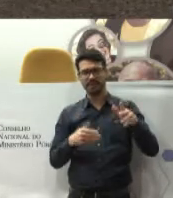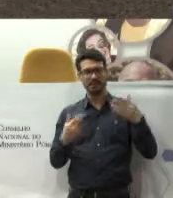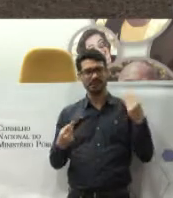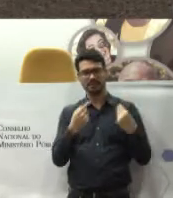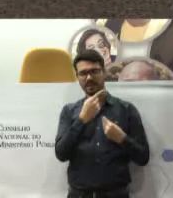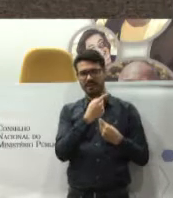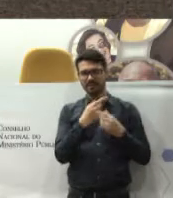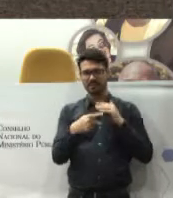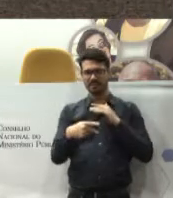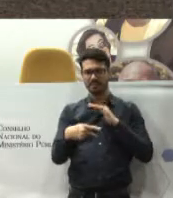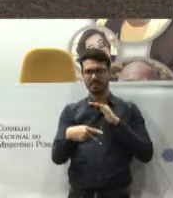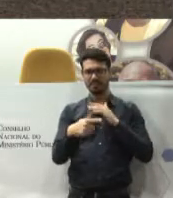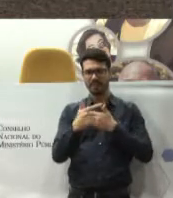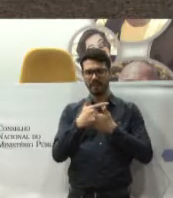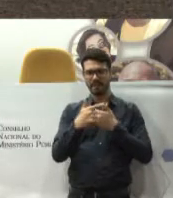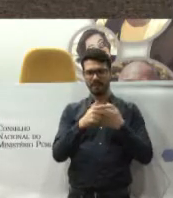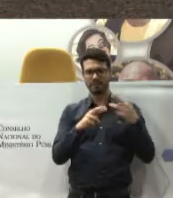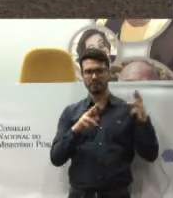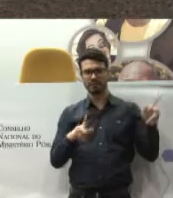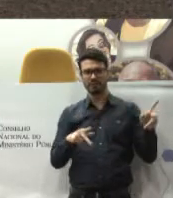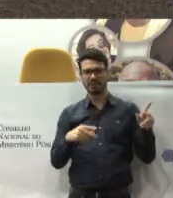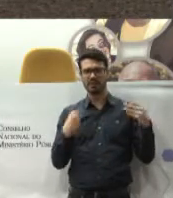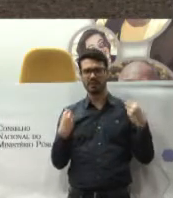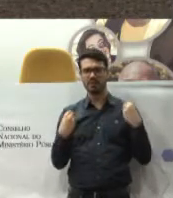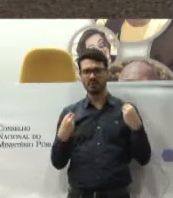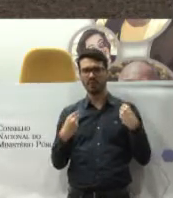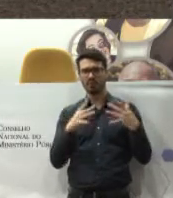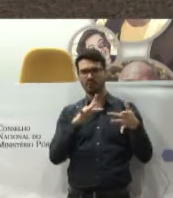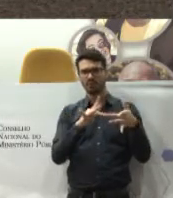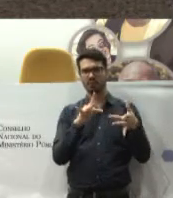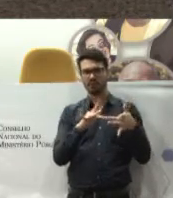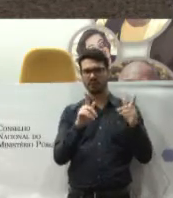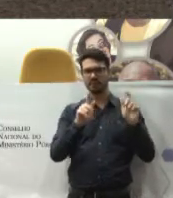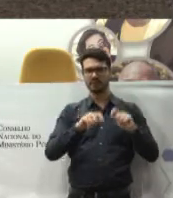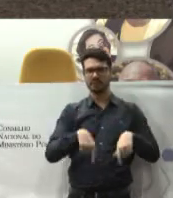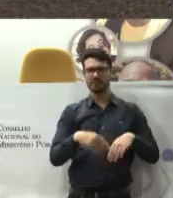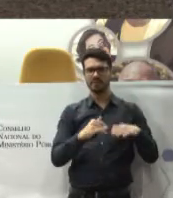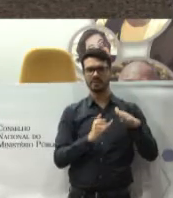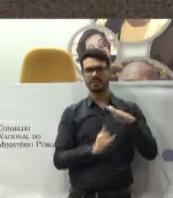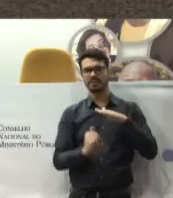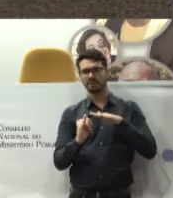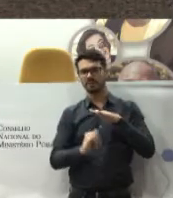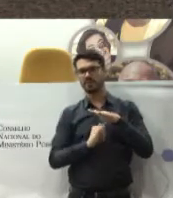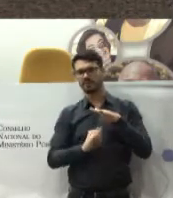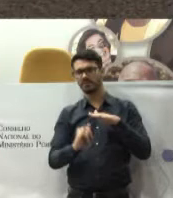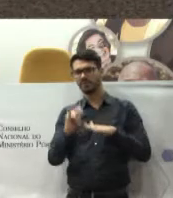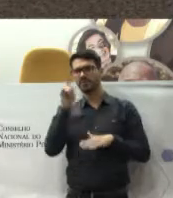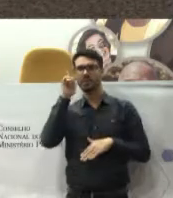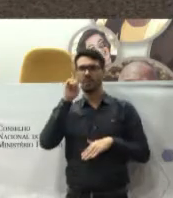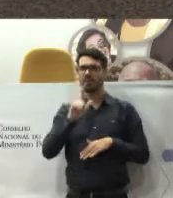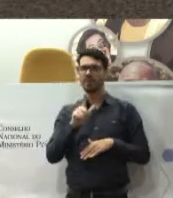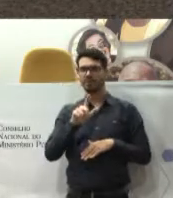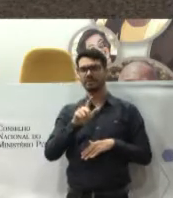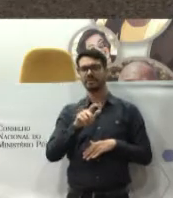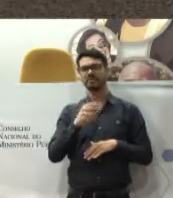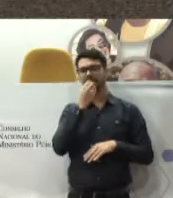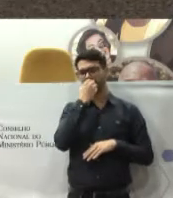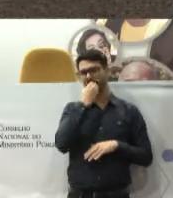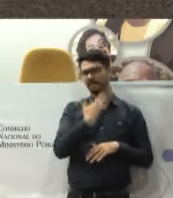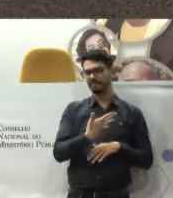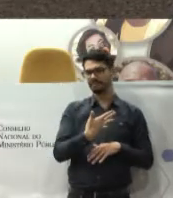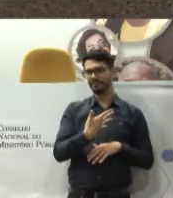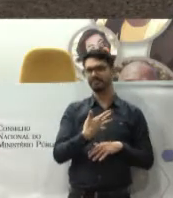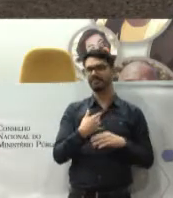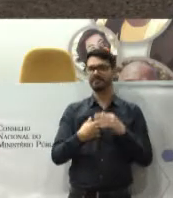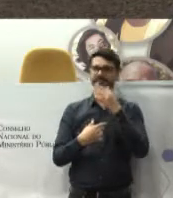excepcional, como é que o judiciário tem que ter contato com a sua capacidade institucional para agir bem? Exatamente